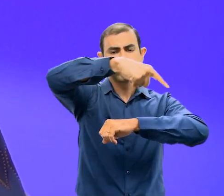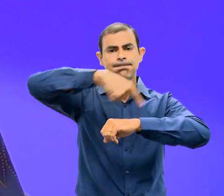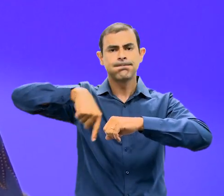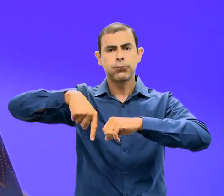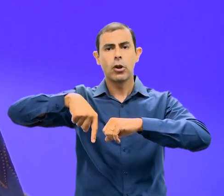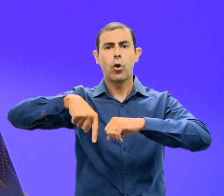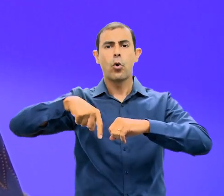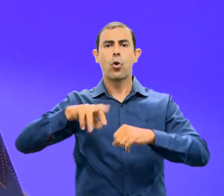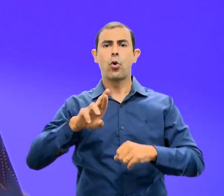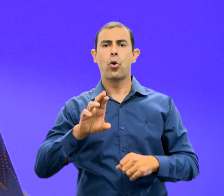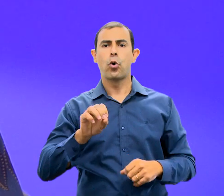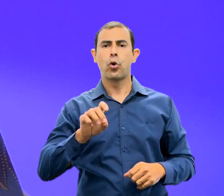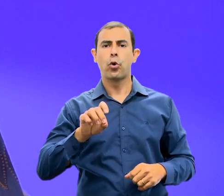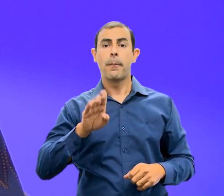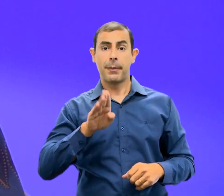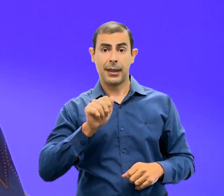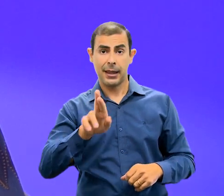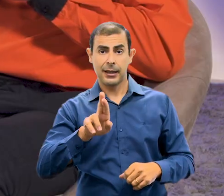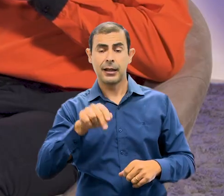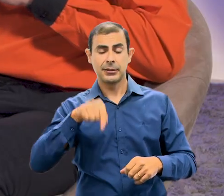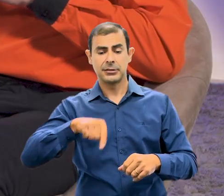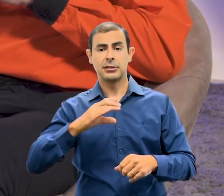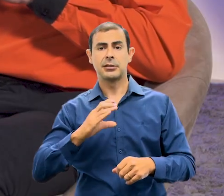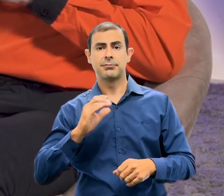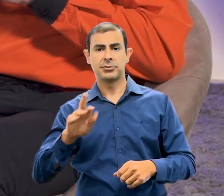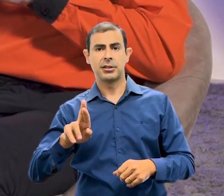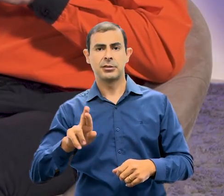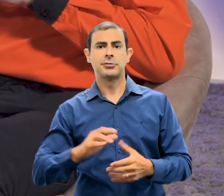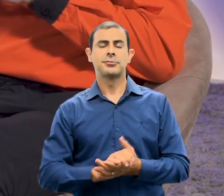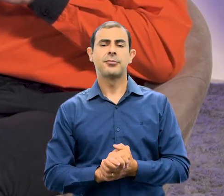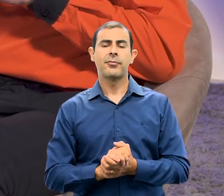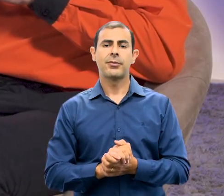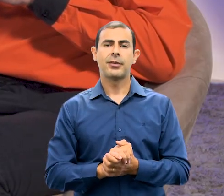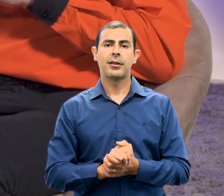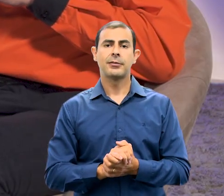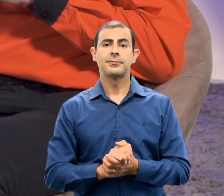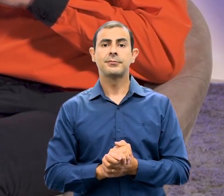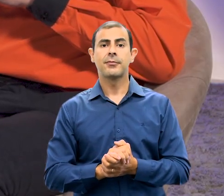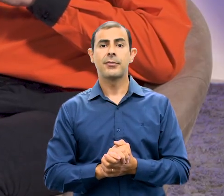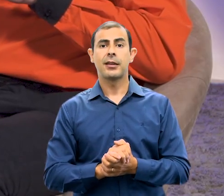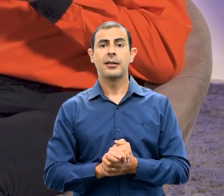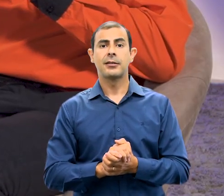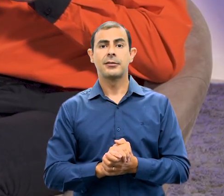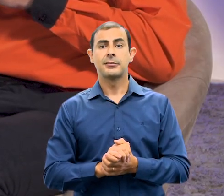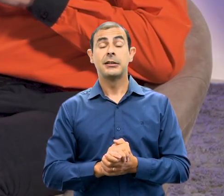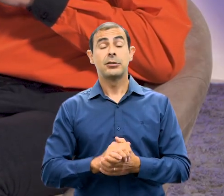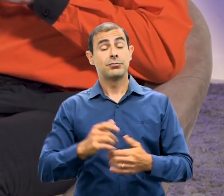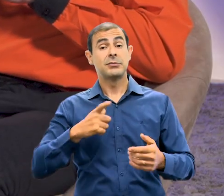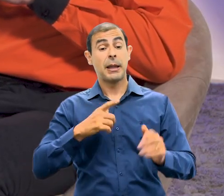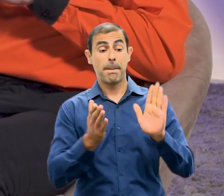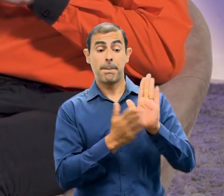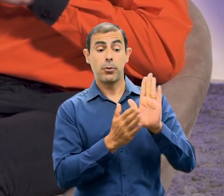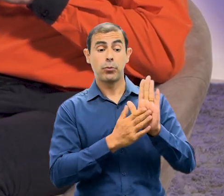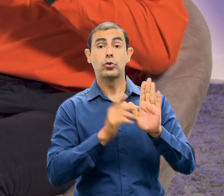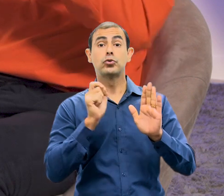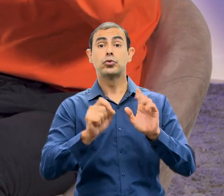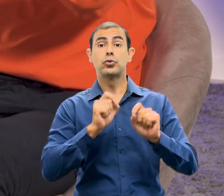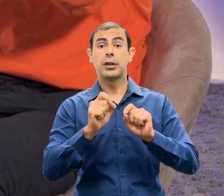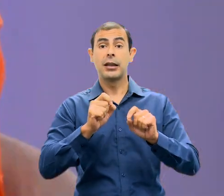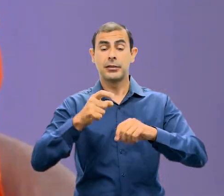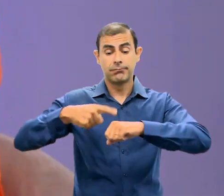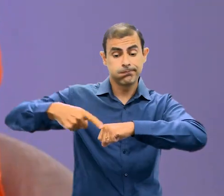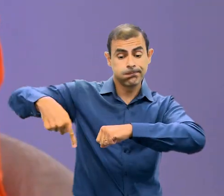a isso e como que a gente pode melhorar essa questão também? Maria, existe uma proposta da ANTT de fazer uma duplicação do anel